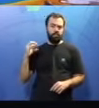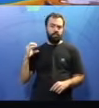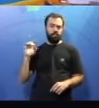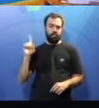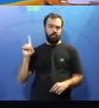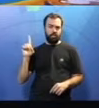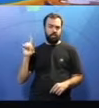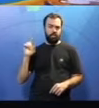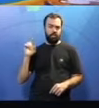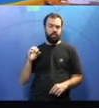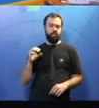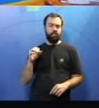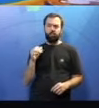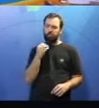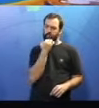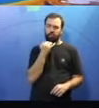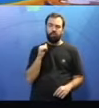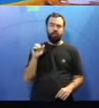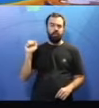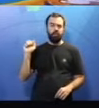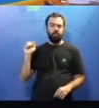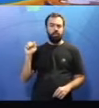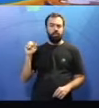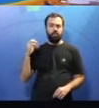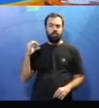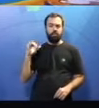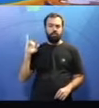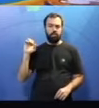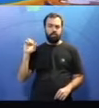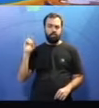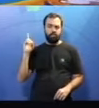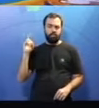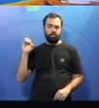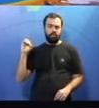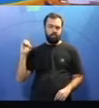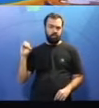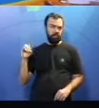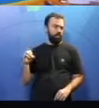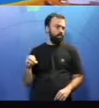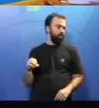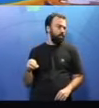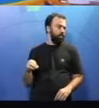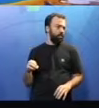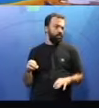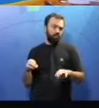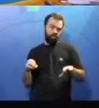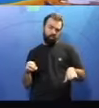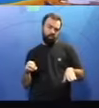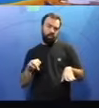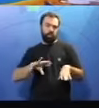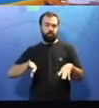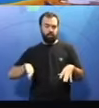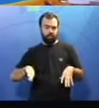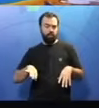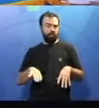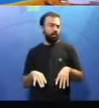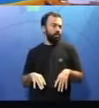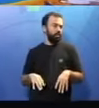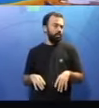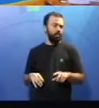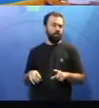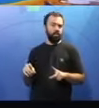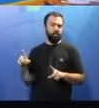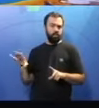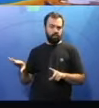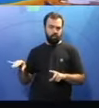ácido. Termofílicas gosta de temperaturas elevadas. Elas podem ser separadas, ou só acidófila ou só